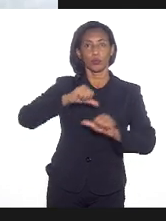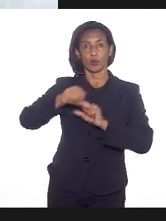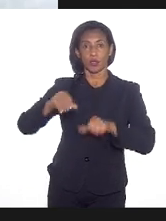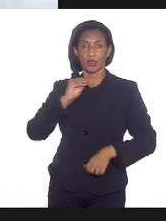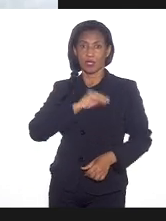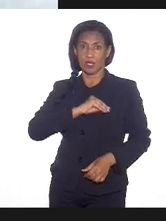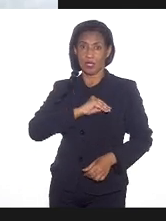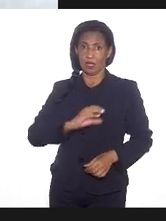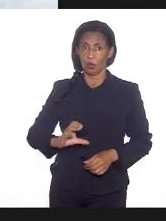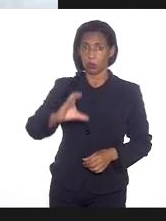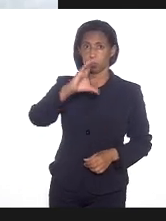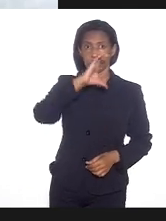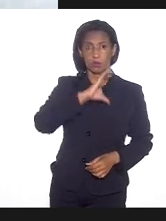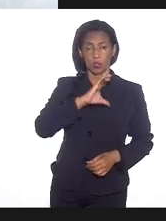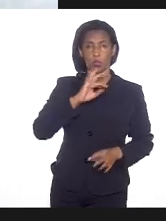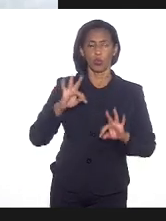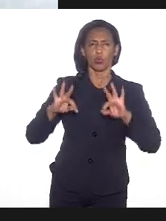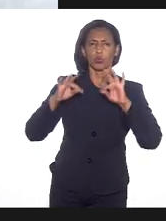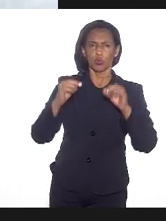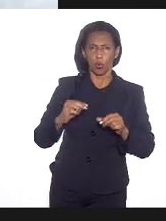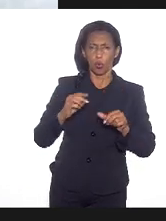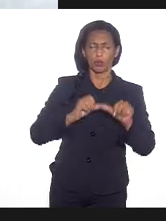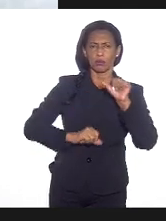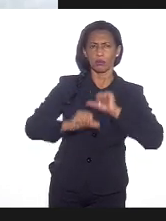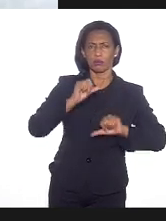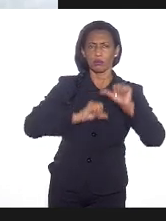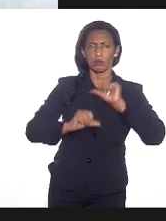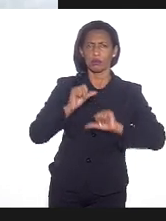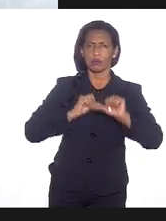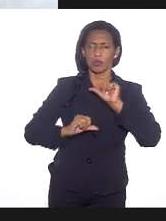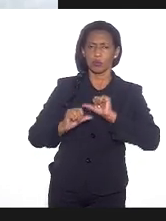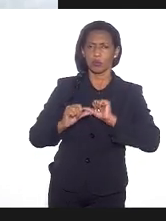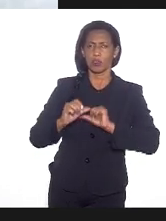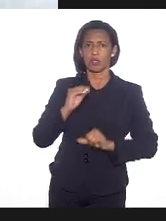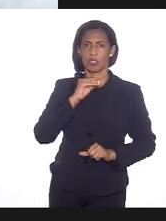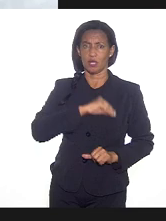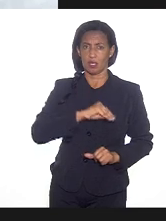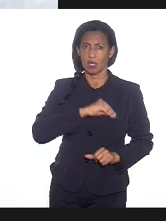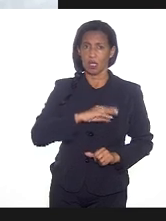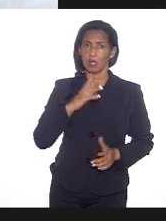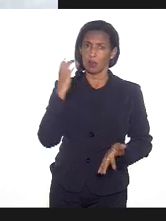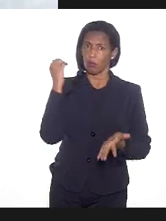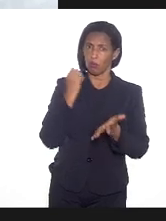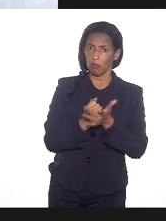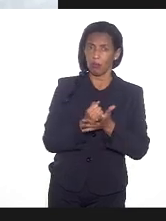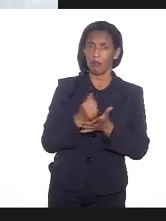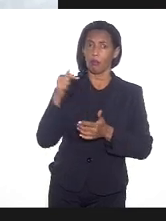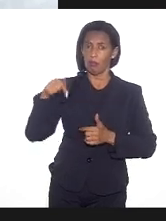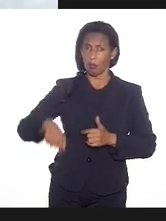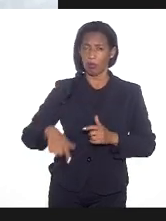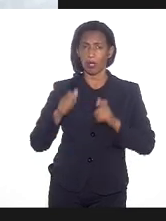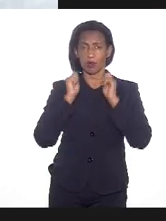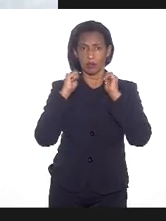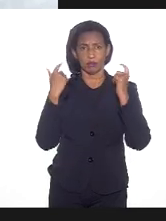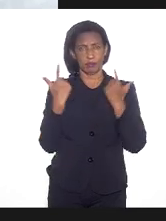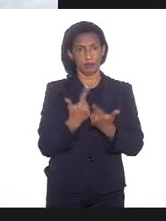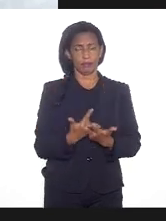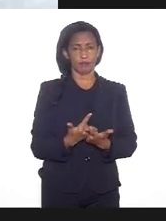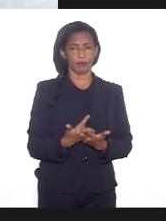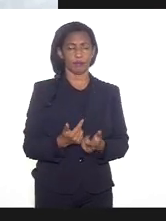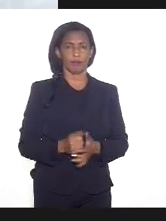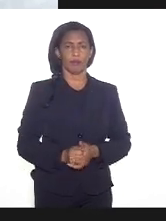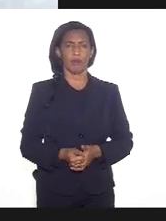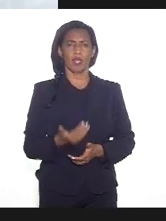elevados. Todos os reajustes são chancelados por esta casa. Recomenda-se